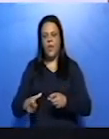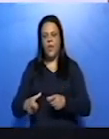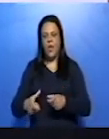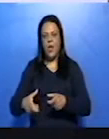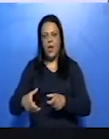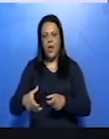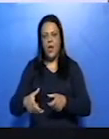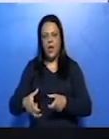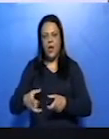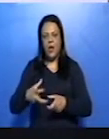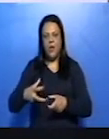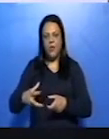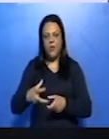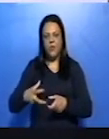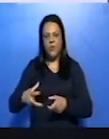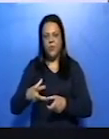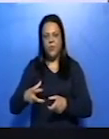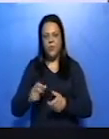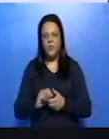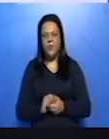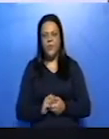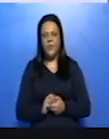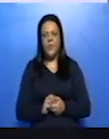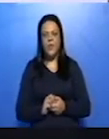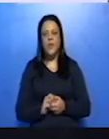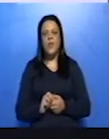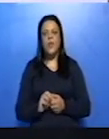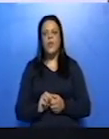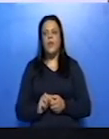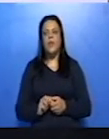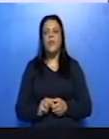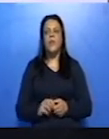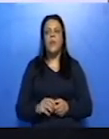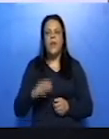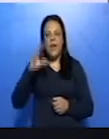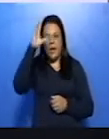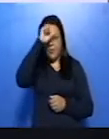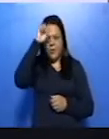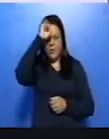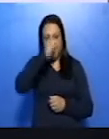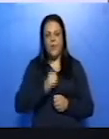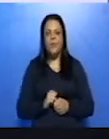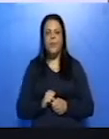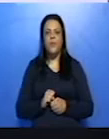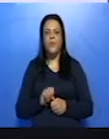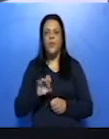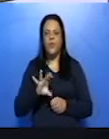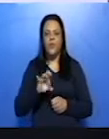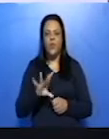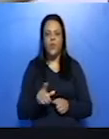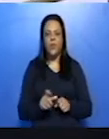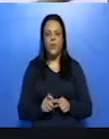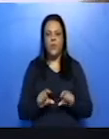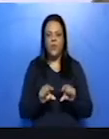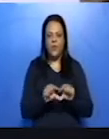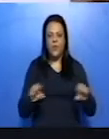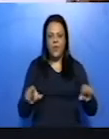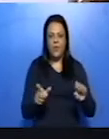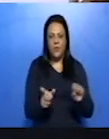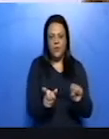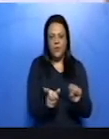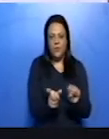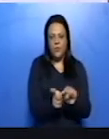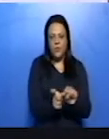veremos nas próximas aulas. Adverbial também. No momento, são